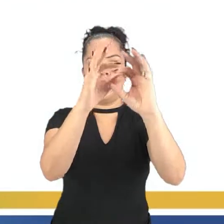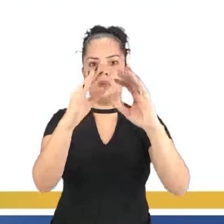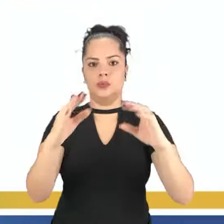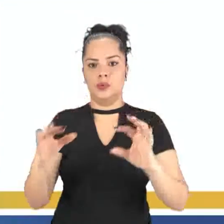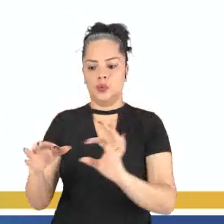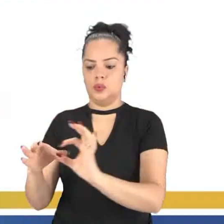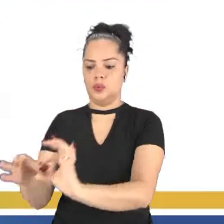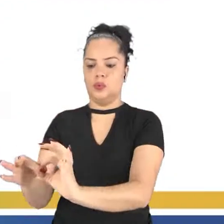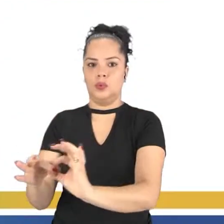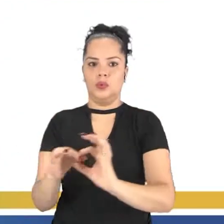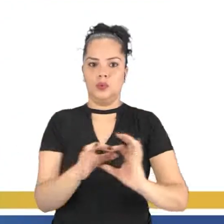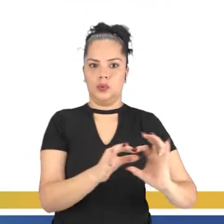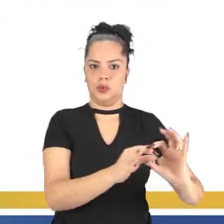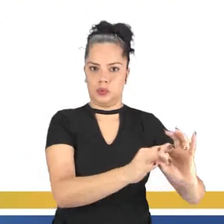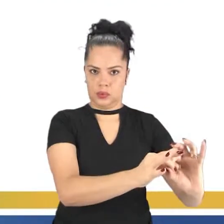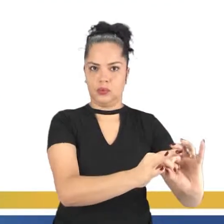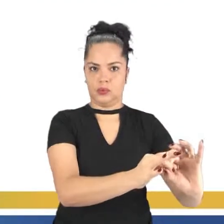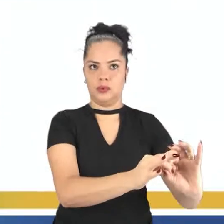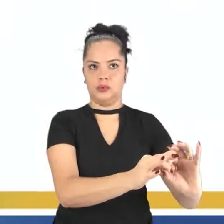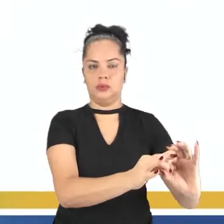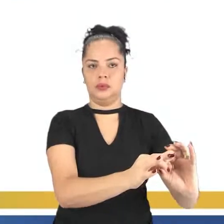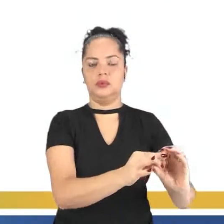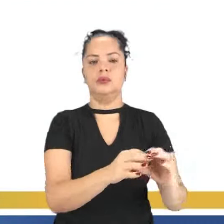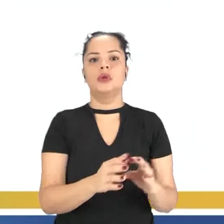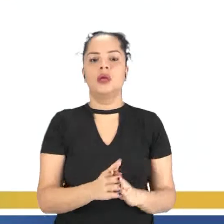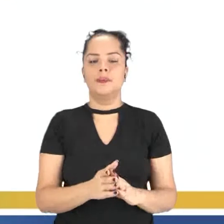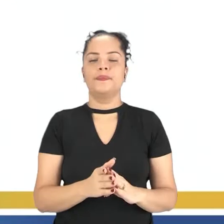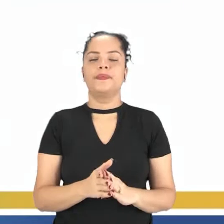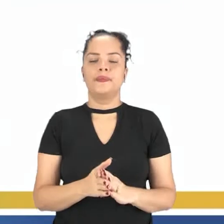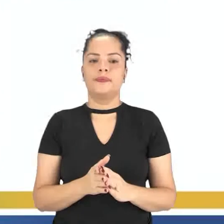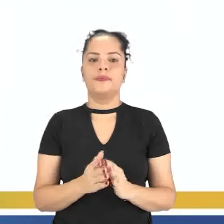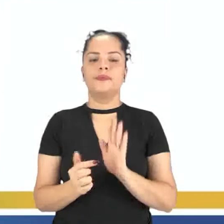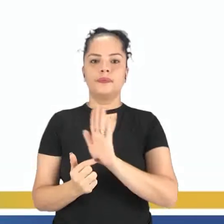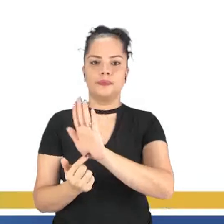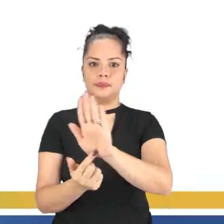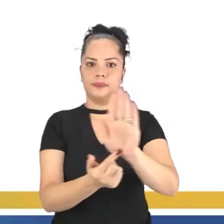qual concorrem as arestas laterais, e assim por diante.